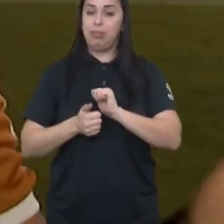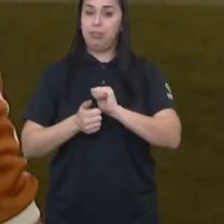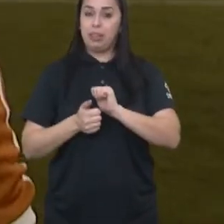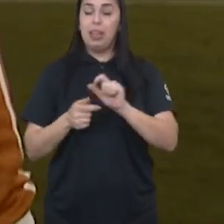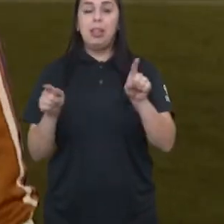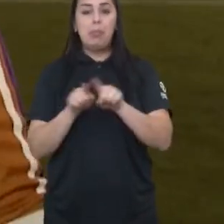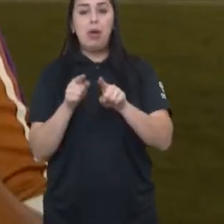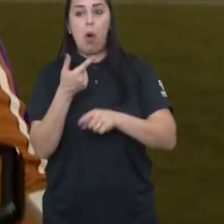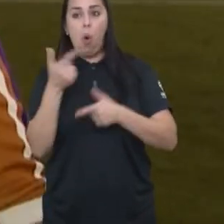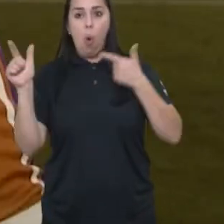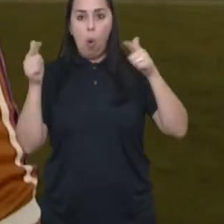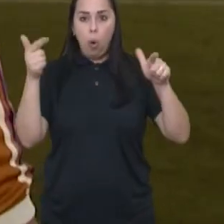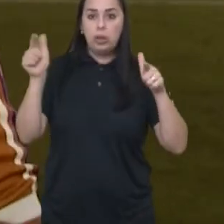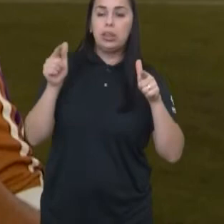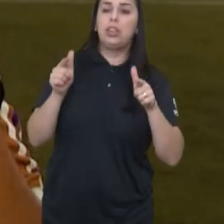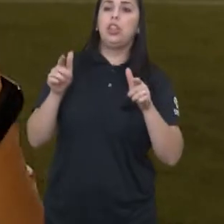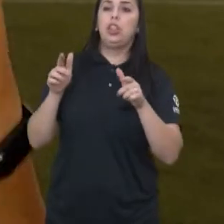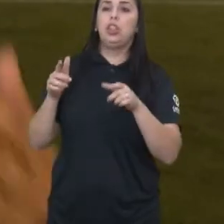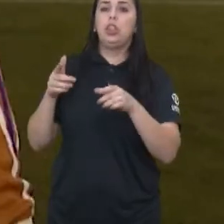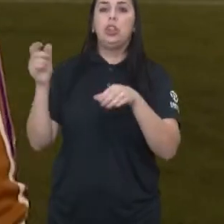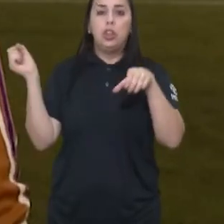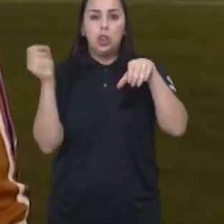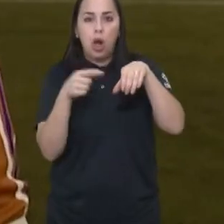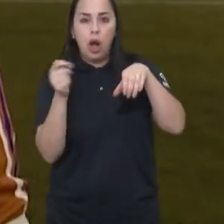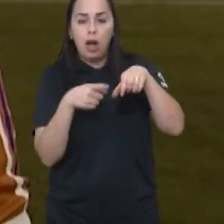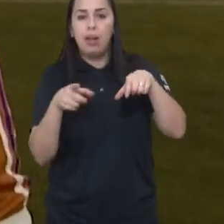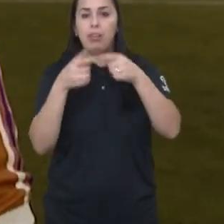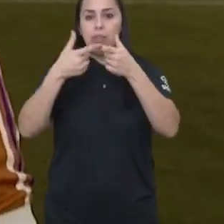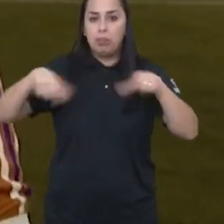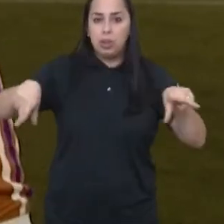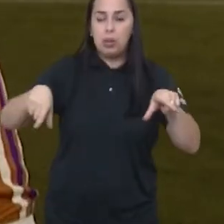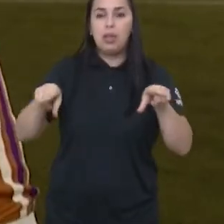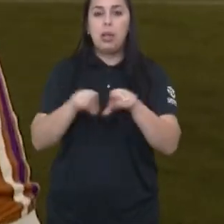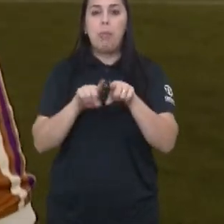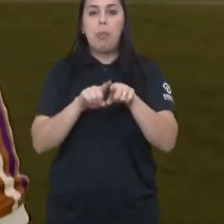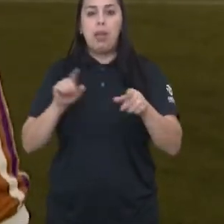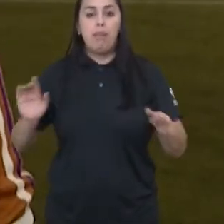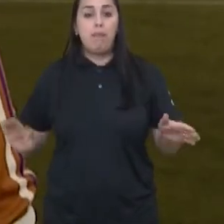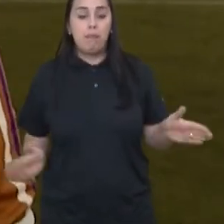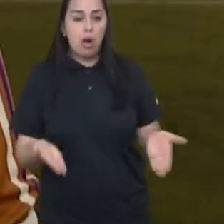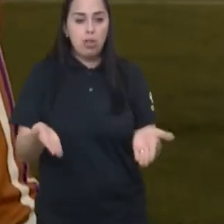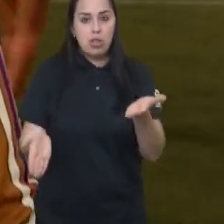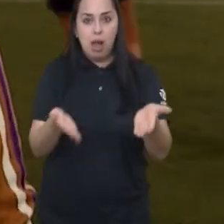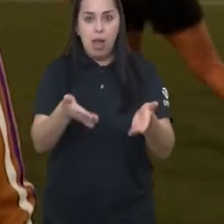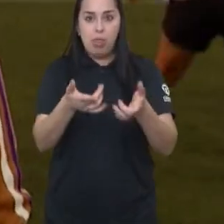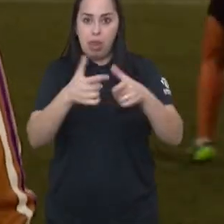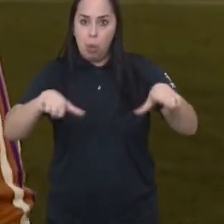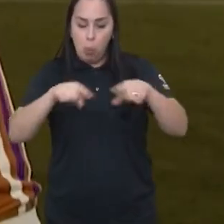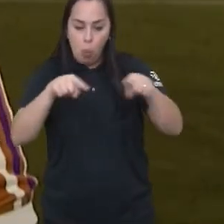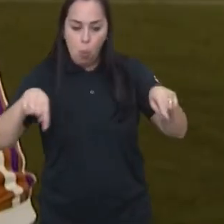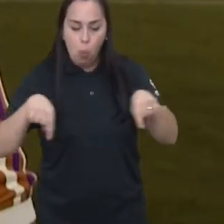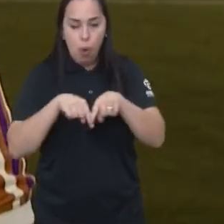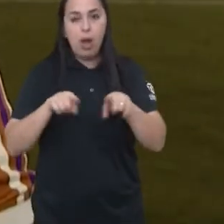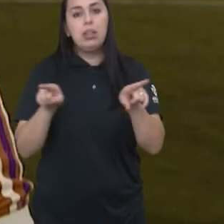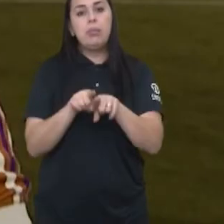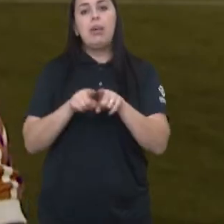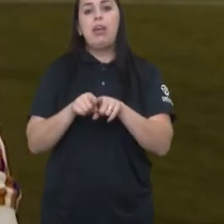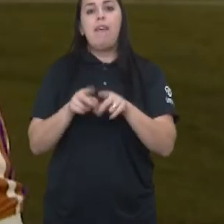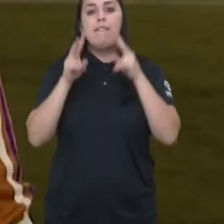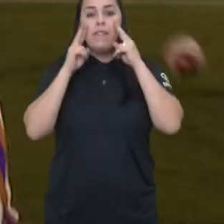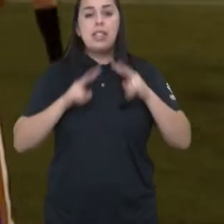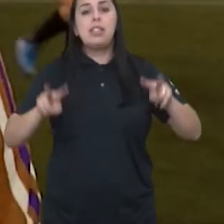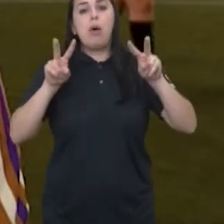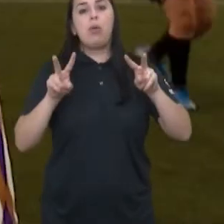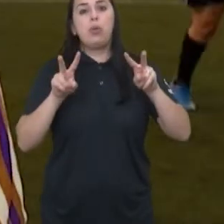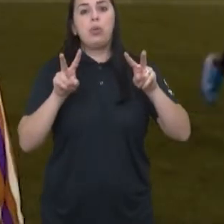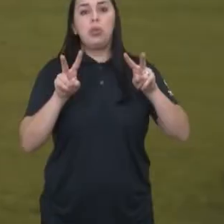Fora as demais que já foram para o campo já foram também para o futsal Então a gente tem esse trabalho também não só visão do esporte